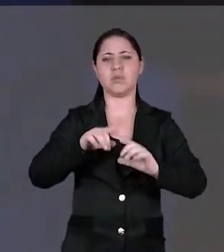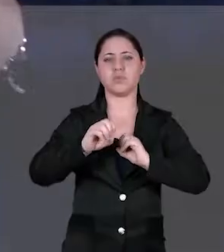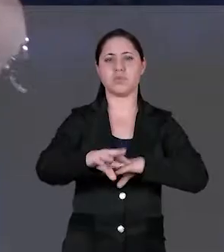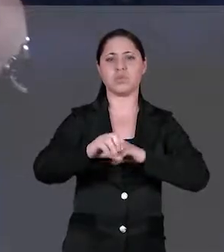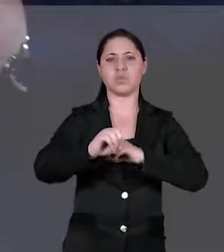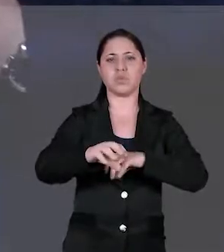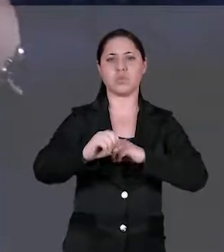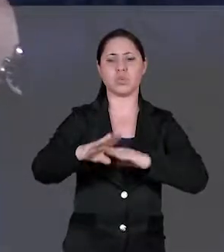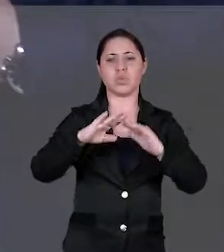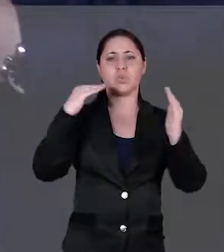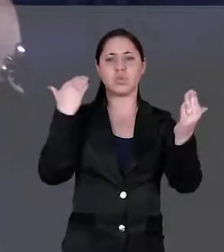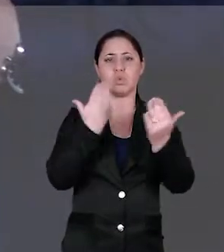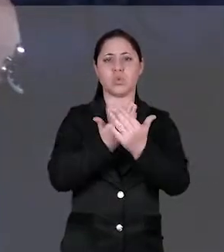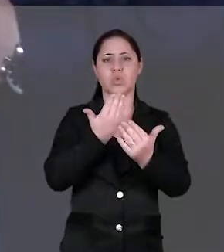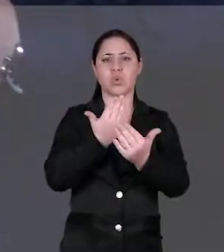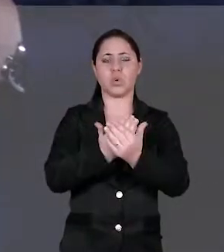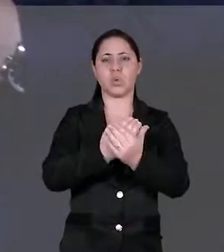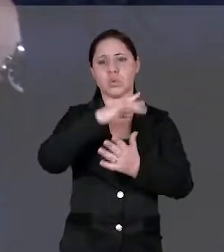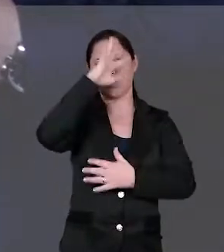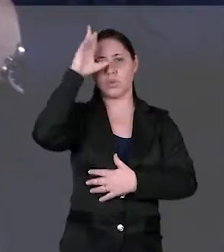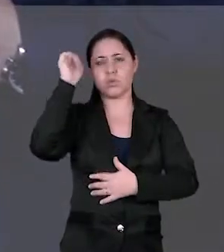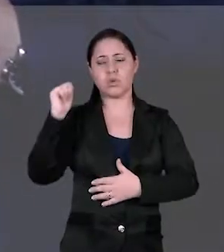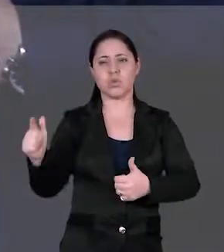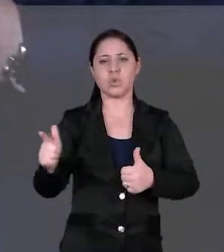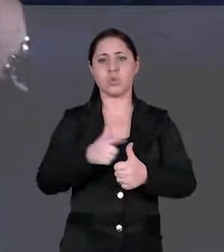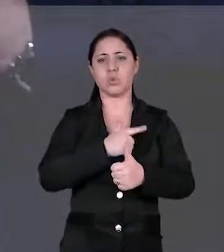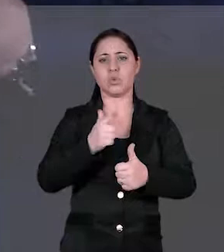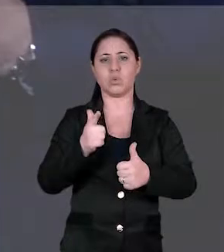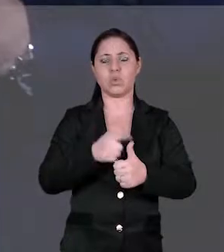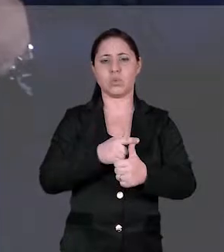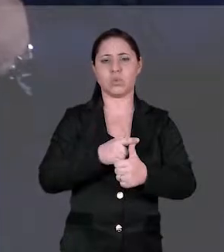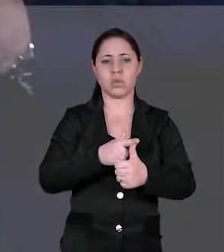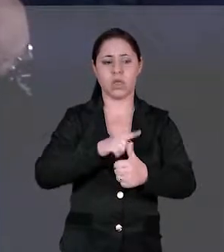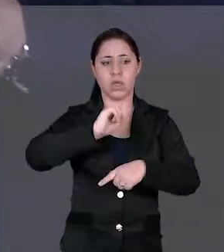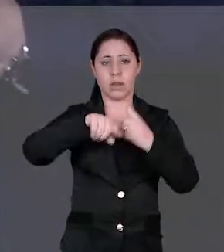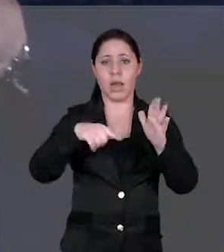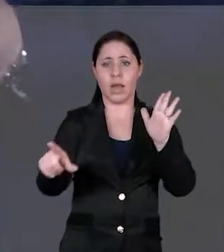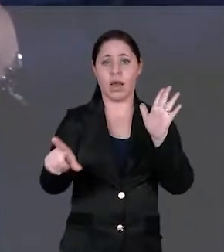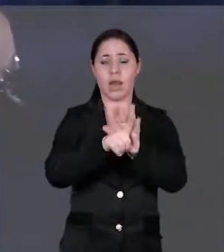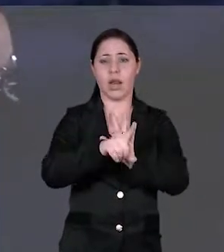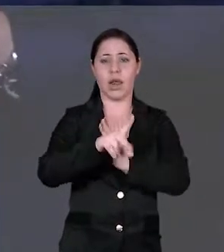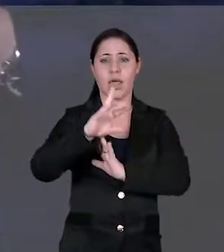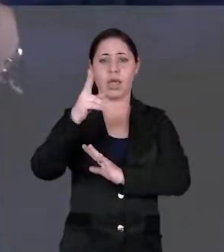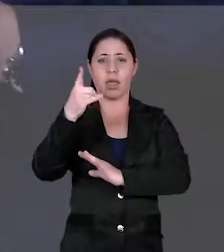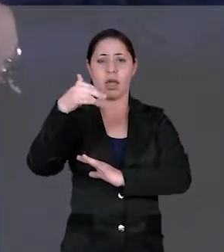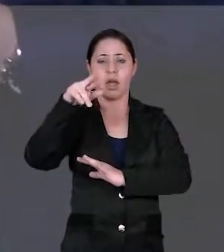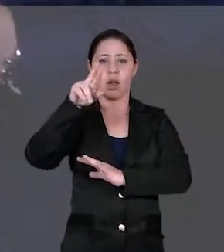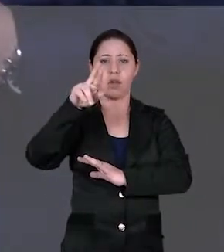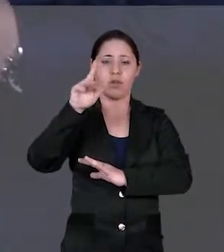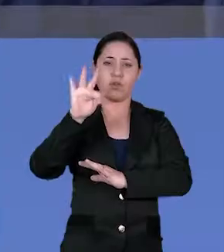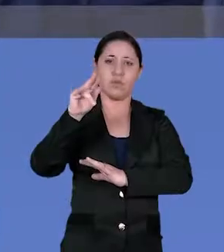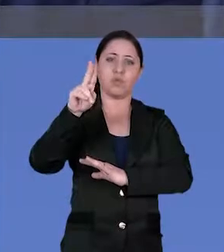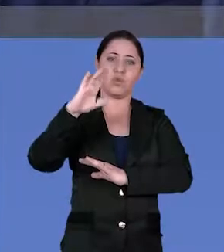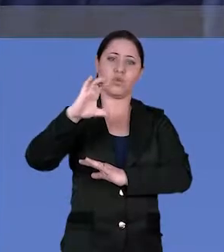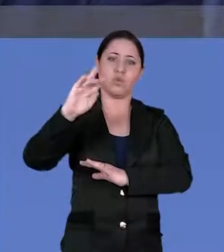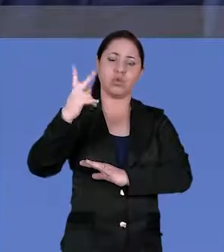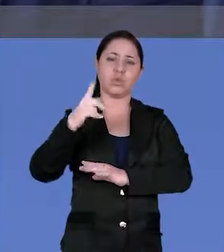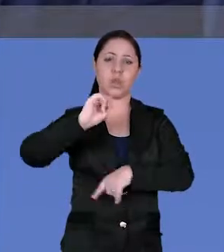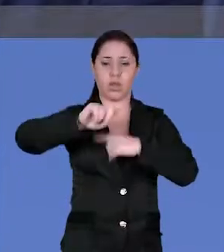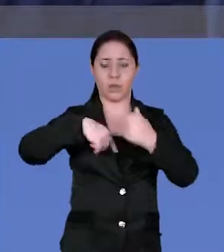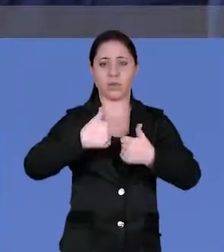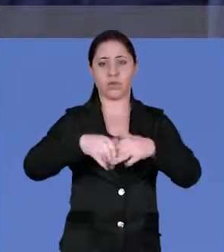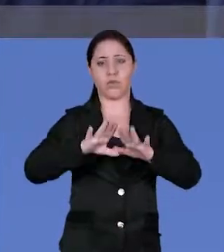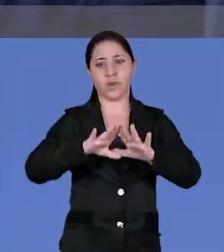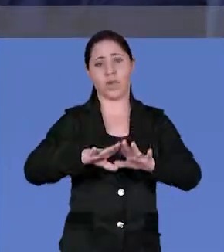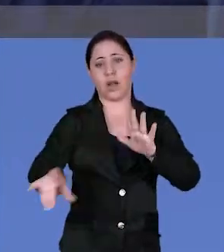nós trouxemos um projeto que eu apresentei aqui, que tratava das medidas educativas nas escolas do Mato Grosso do Sul, que em princípio foi